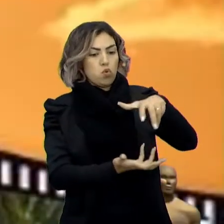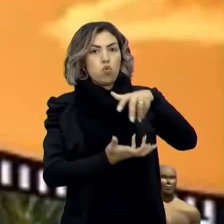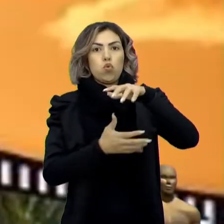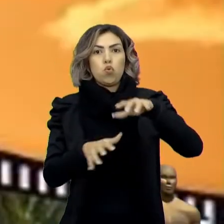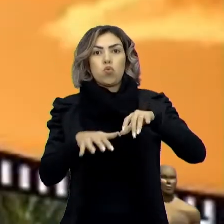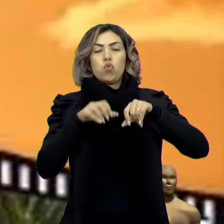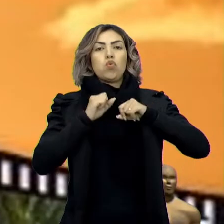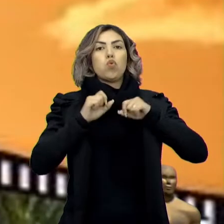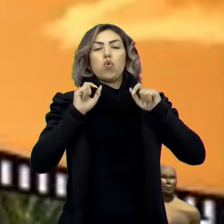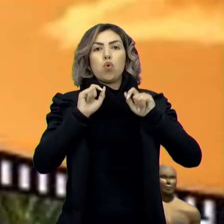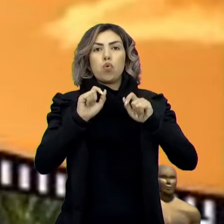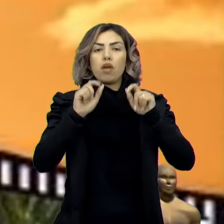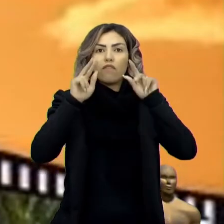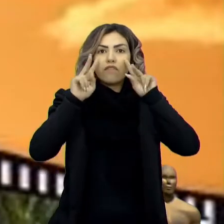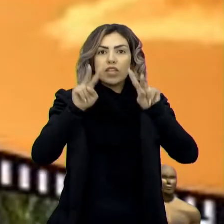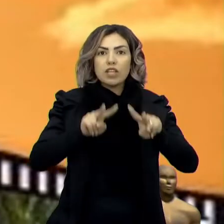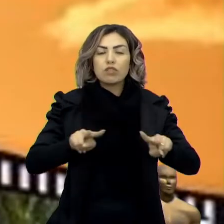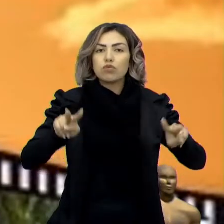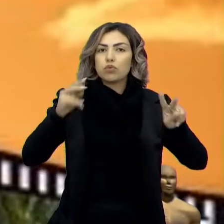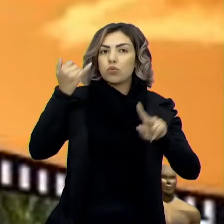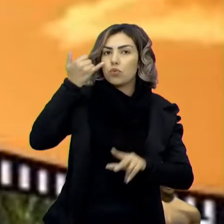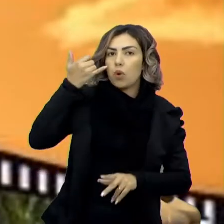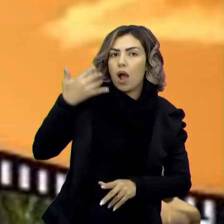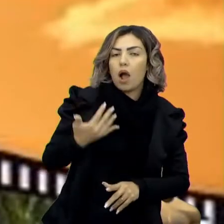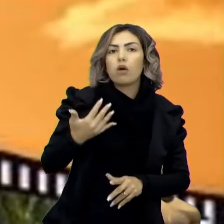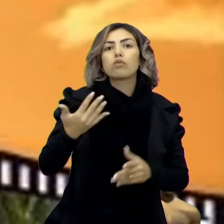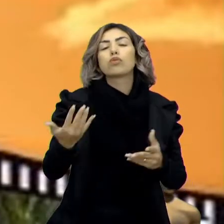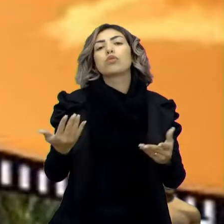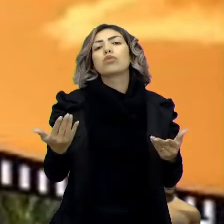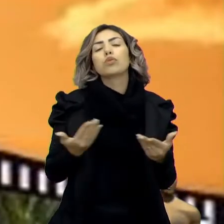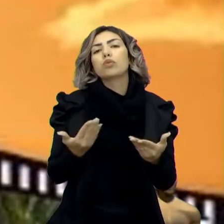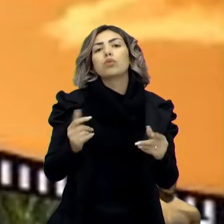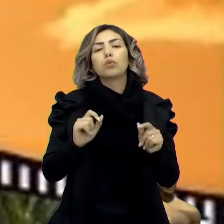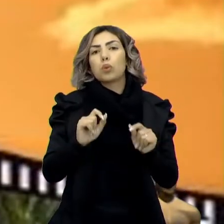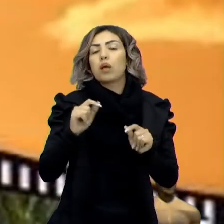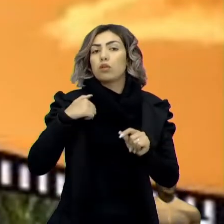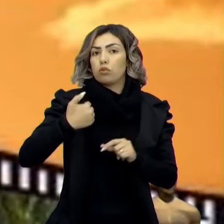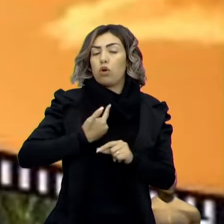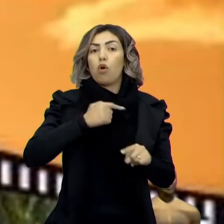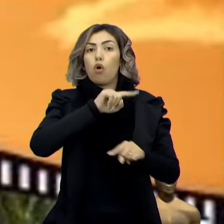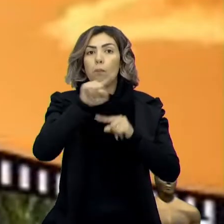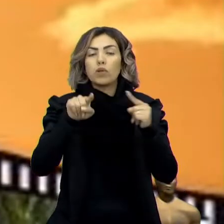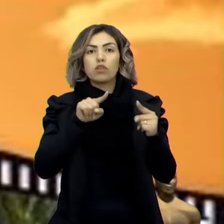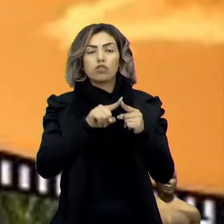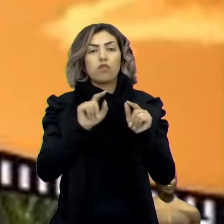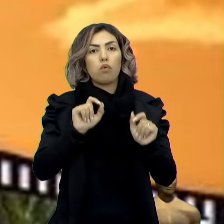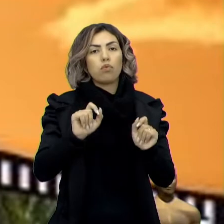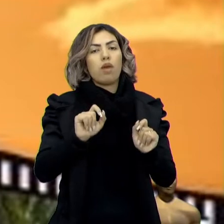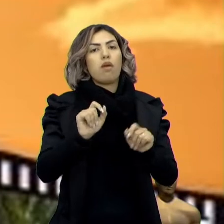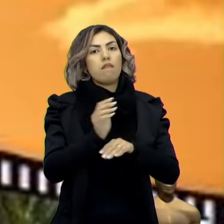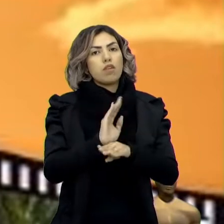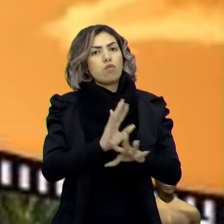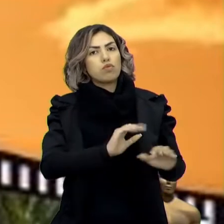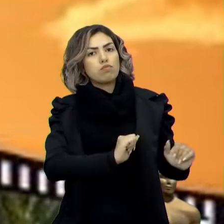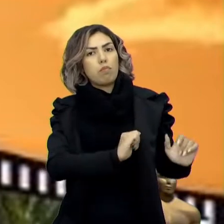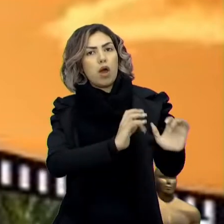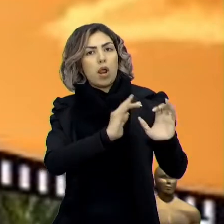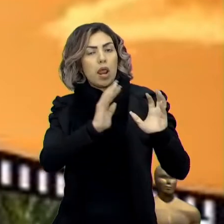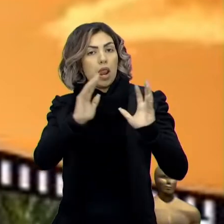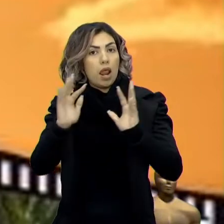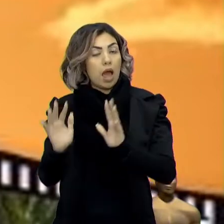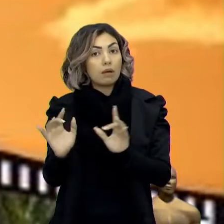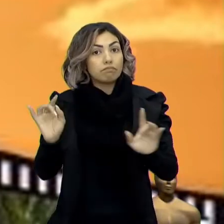quê? Porque a gente tem aí uma missão, que é desenvolver uma produção audiovisual no final dessa última atividade do